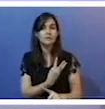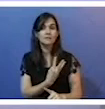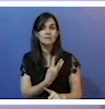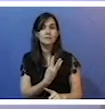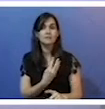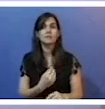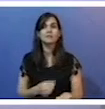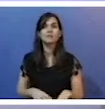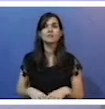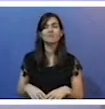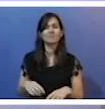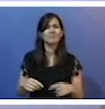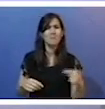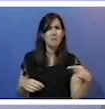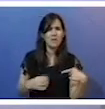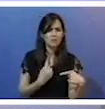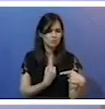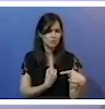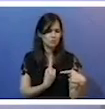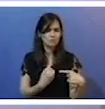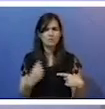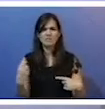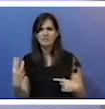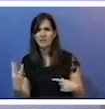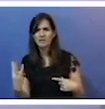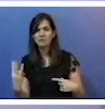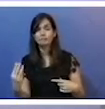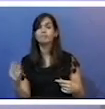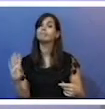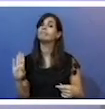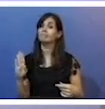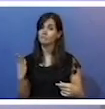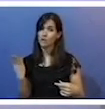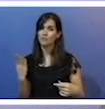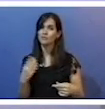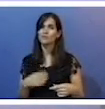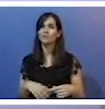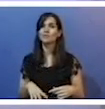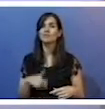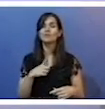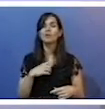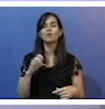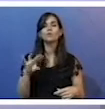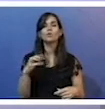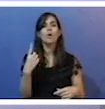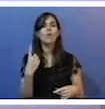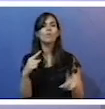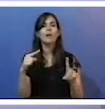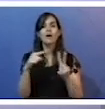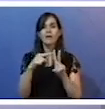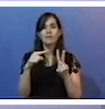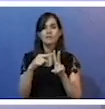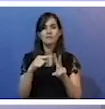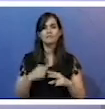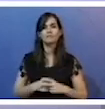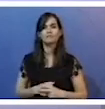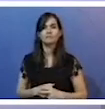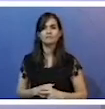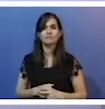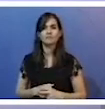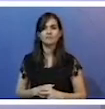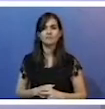3 é falso então eu também só vou ter uma raiz conjunto solução é o número